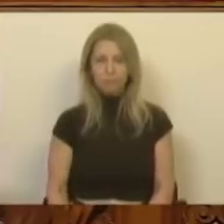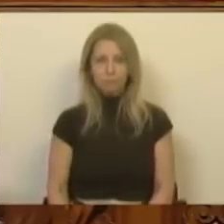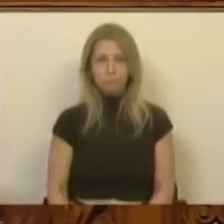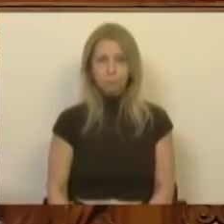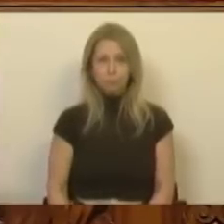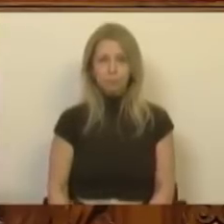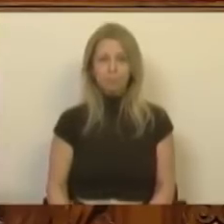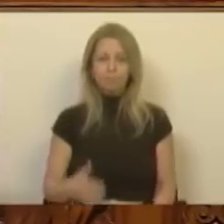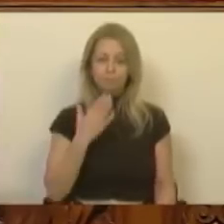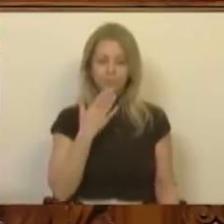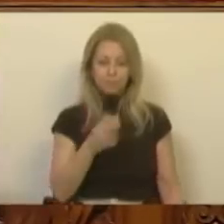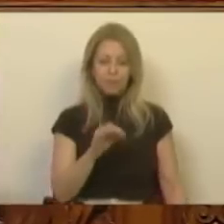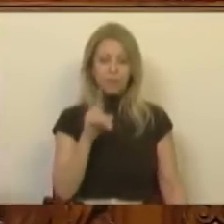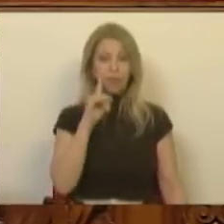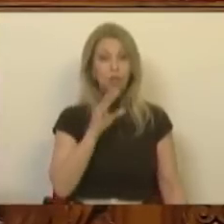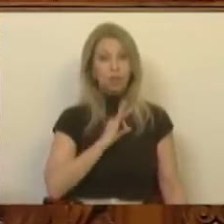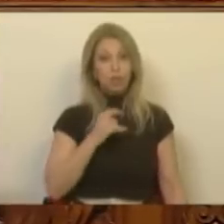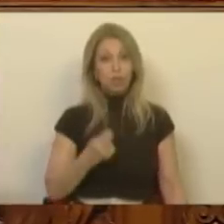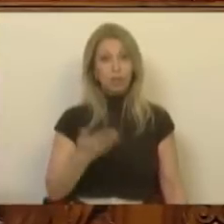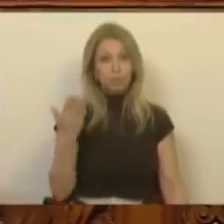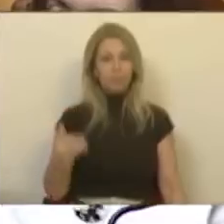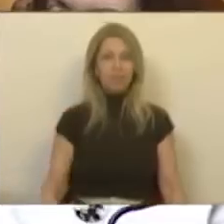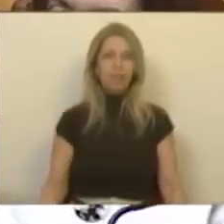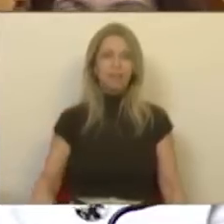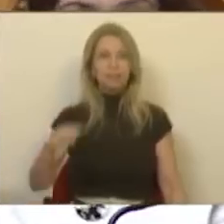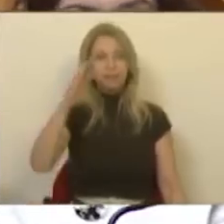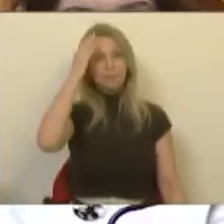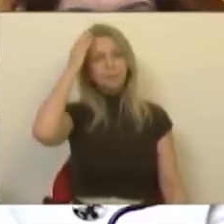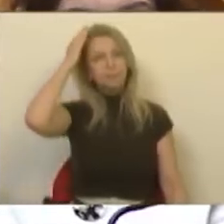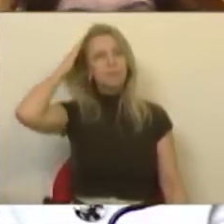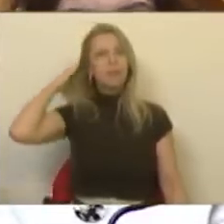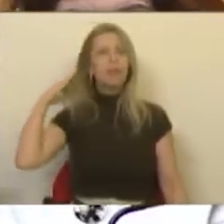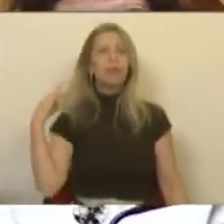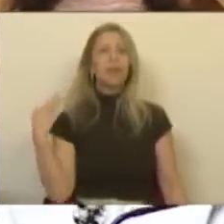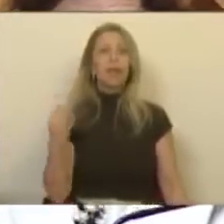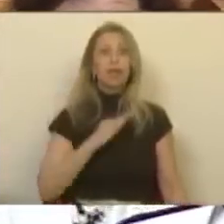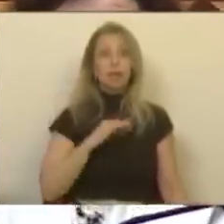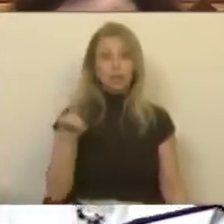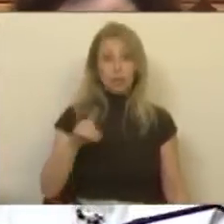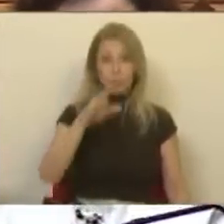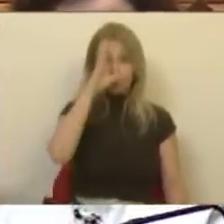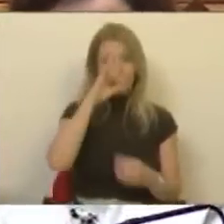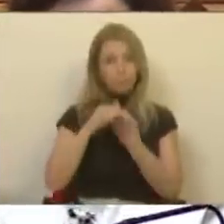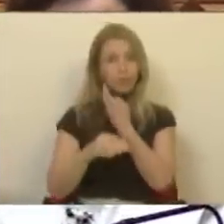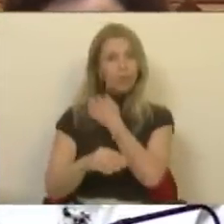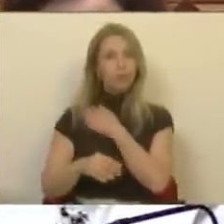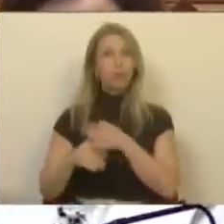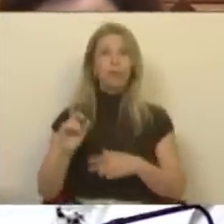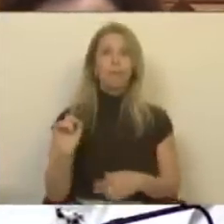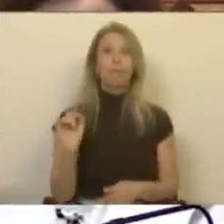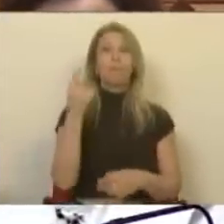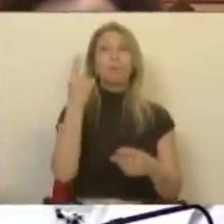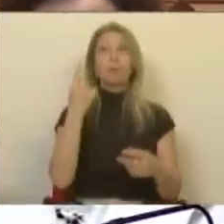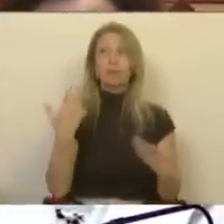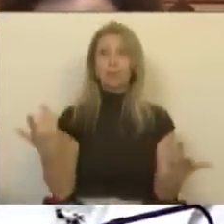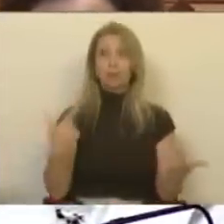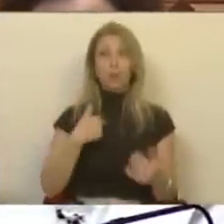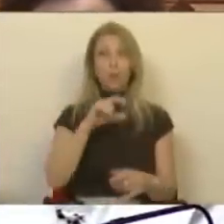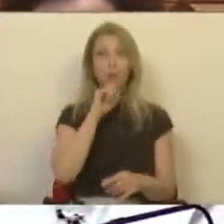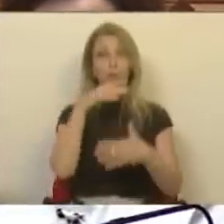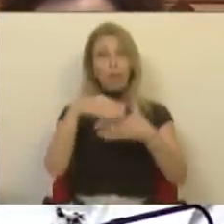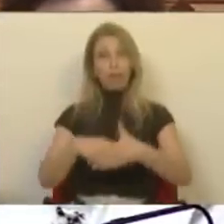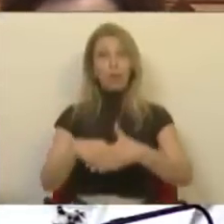Muito obrigado senhor presidente senhora primeiro ministro primeira vez tenho a oportunidade de cumprimentar neste ano